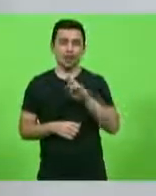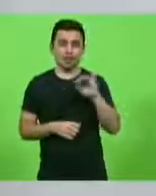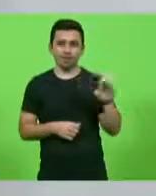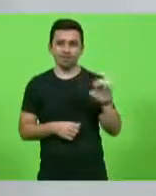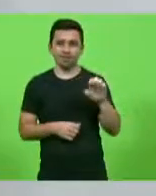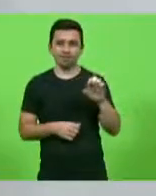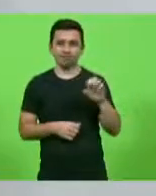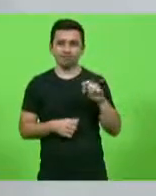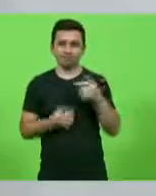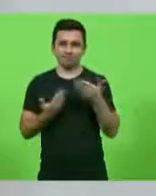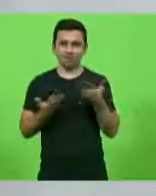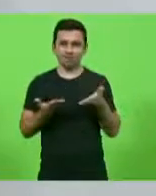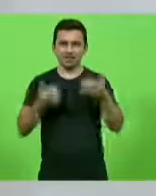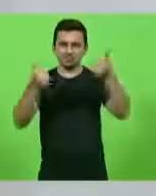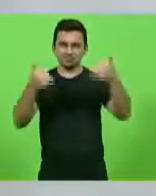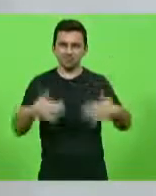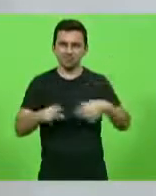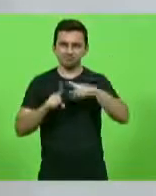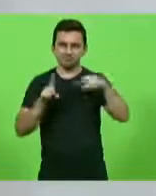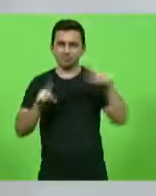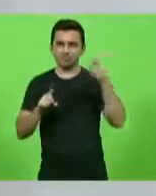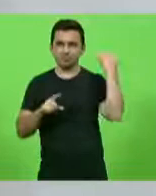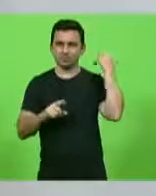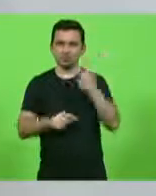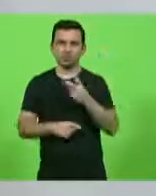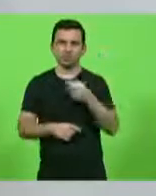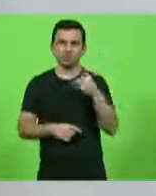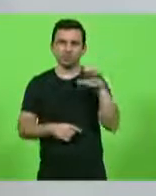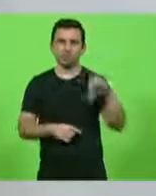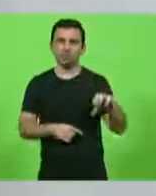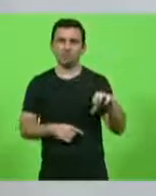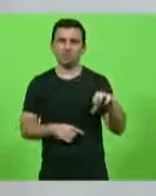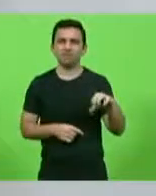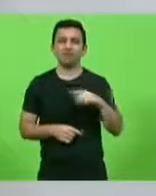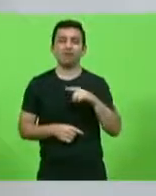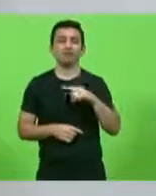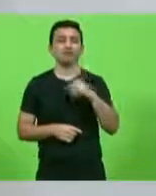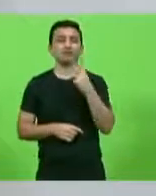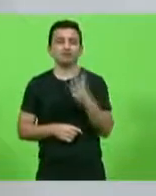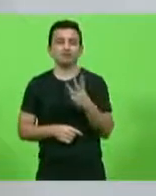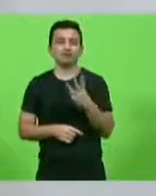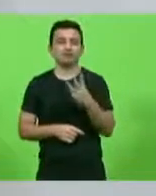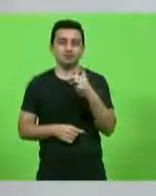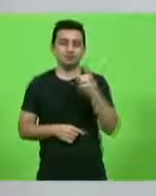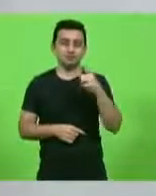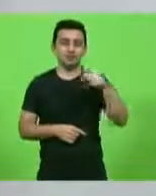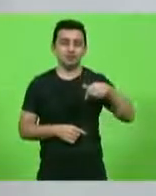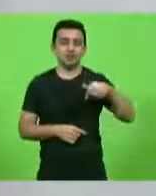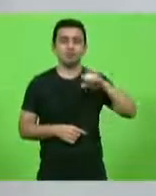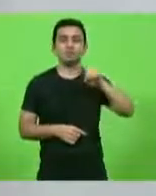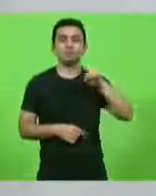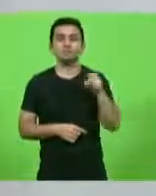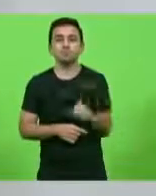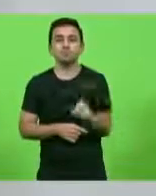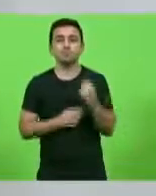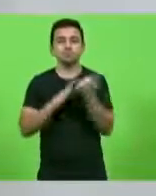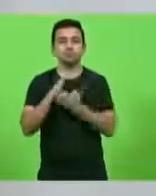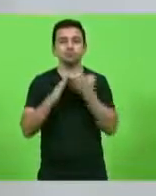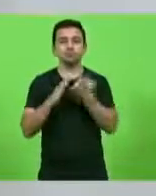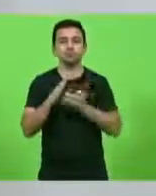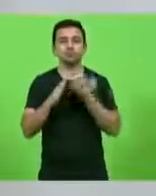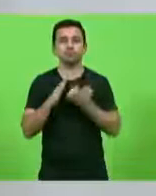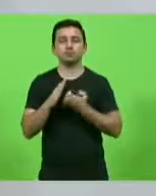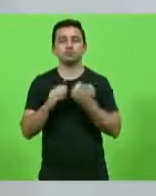dados de 2019, o que acontece? São 317 mil